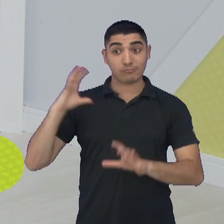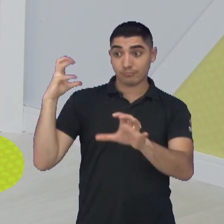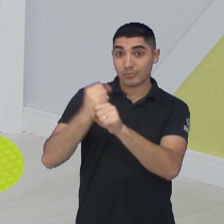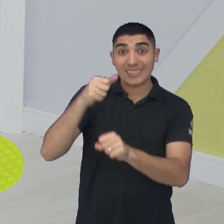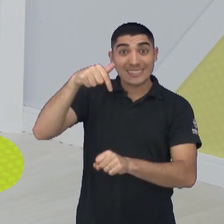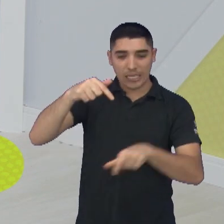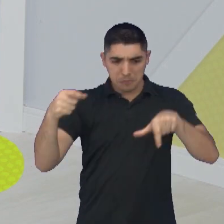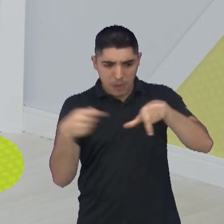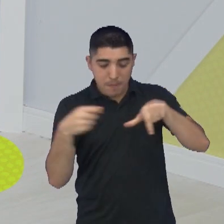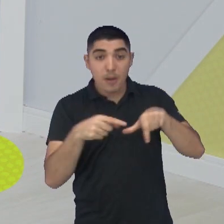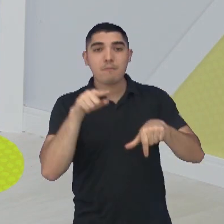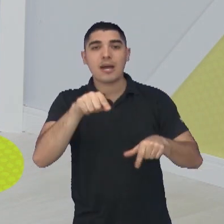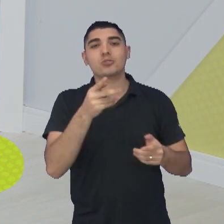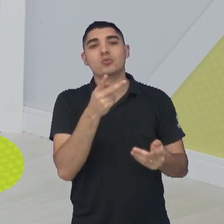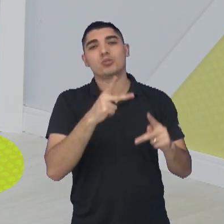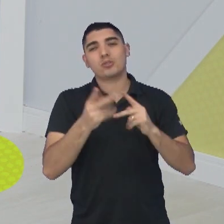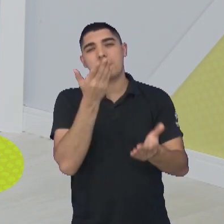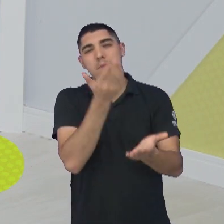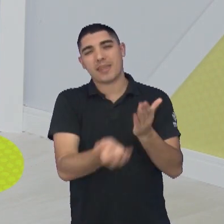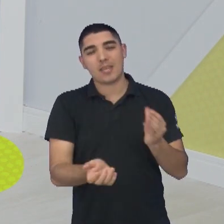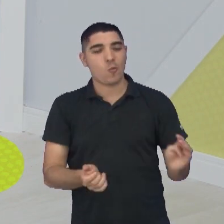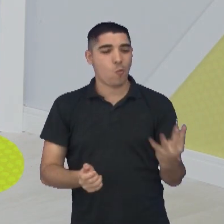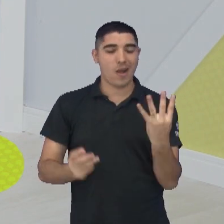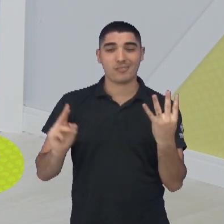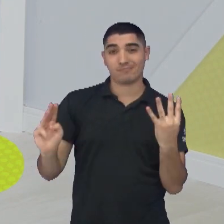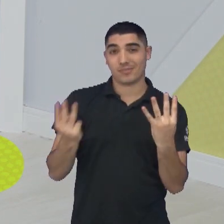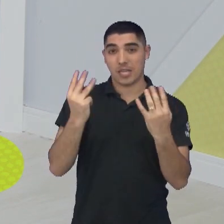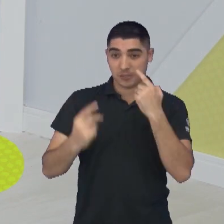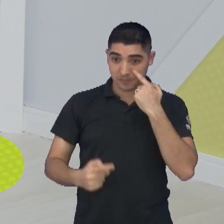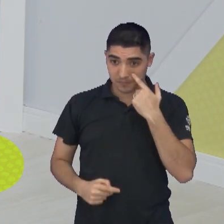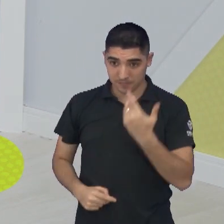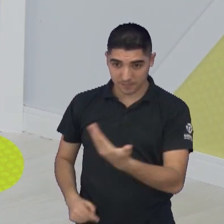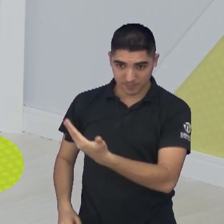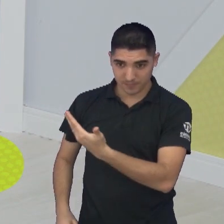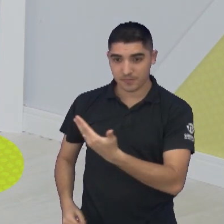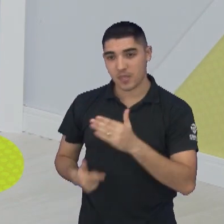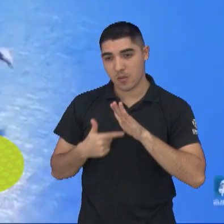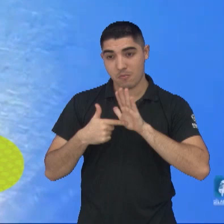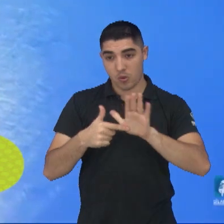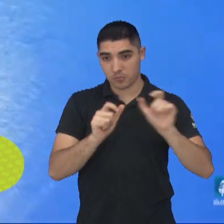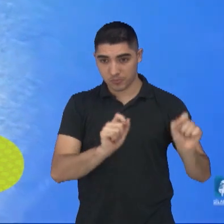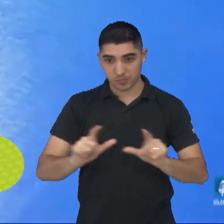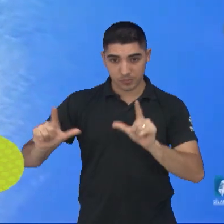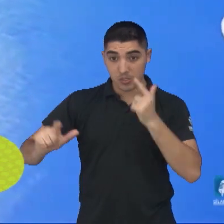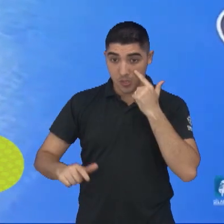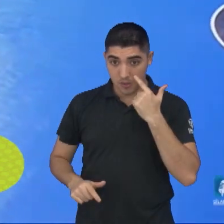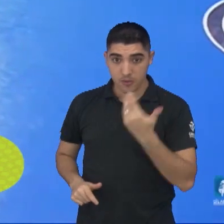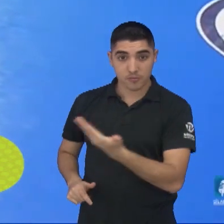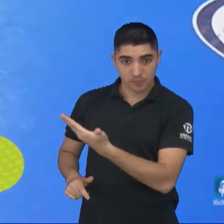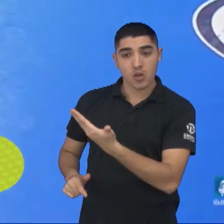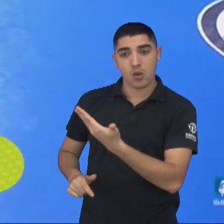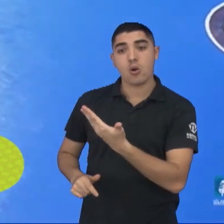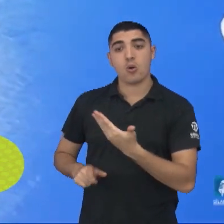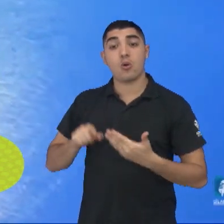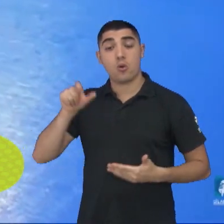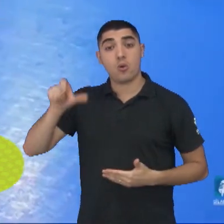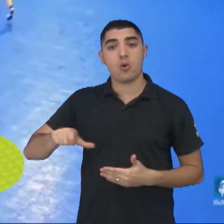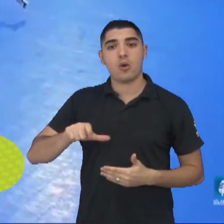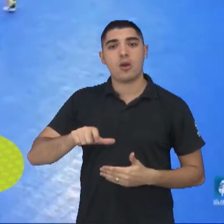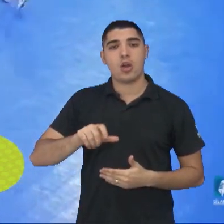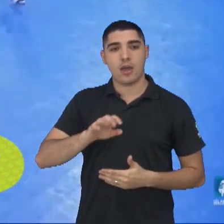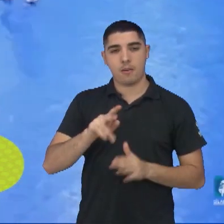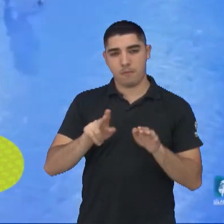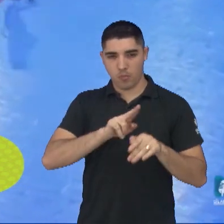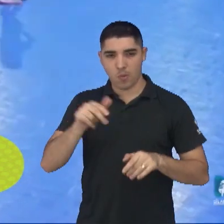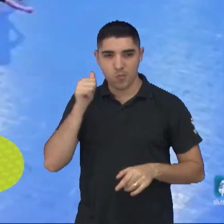o São José acabou derrotado por quatro a três vamos ver os gols só tem Matheus em tela cheia Olha só o primeiro gol jogado aí da pão Brites